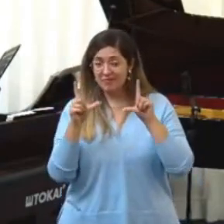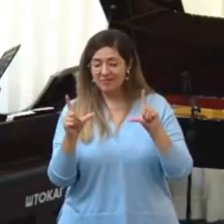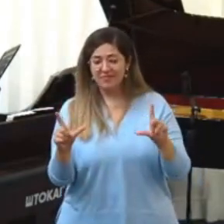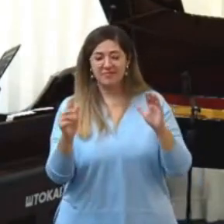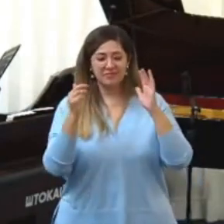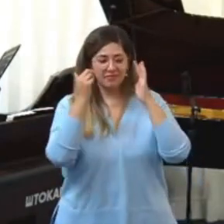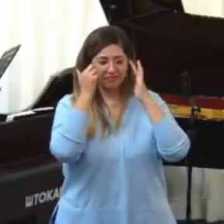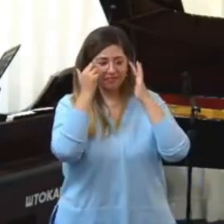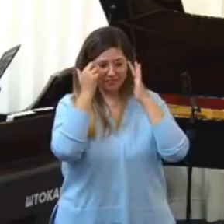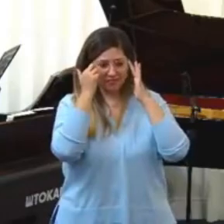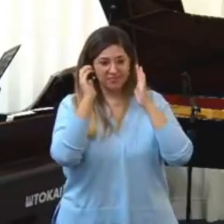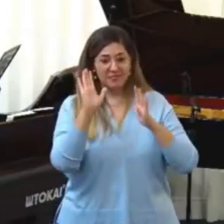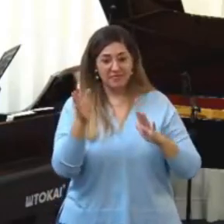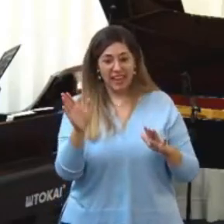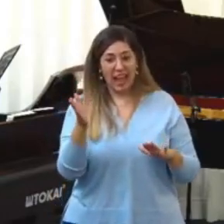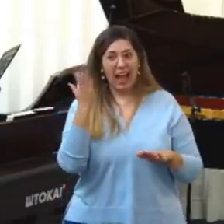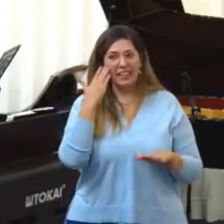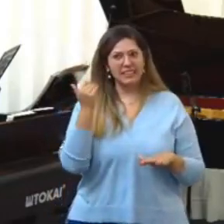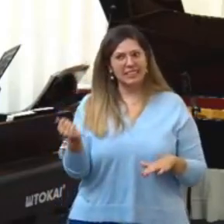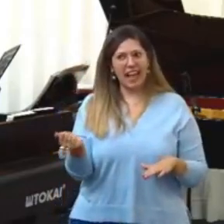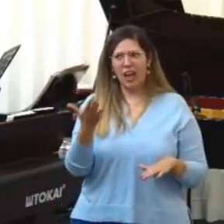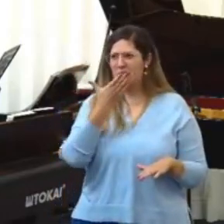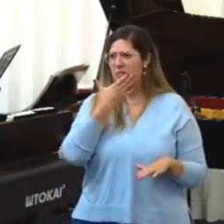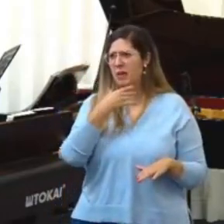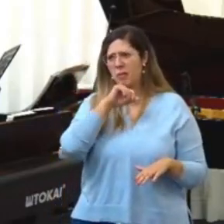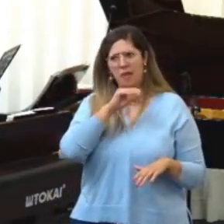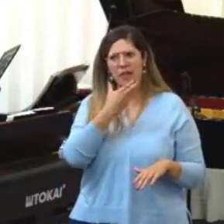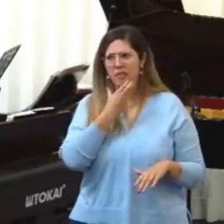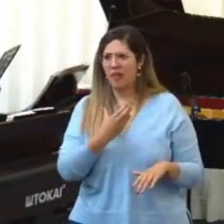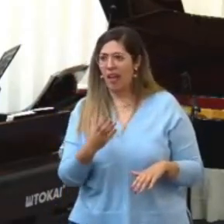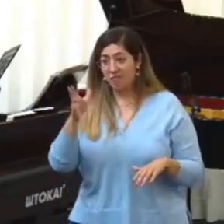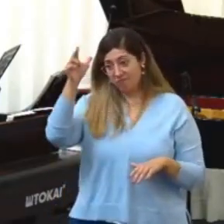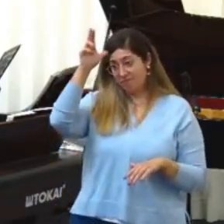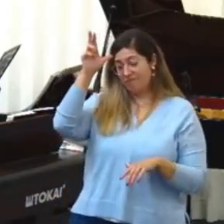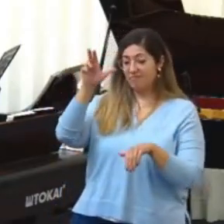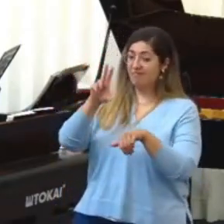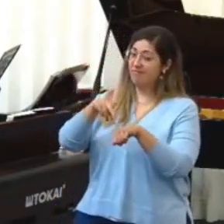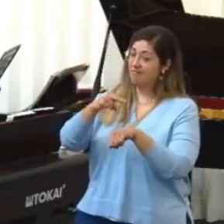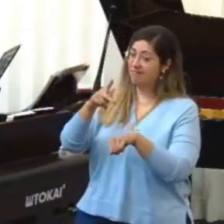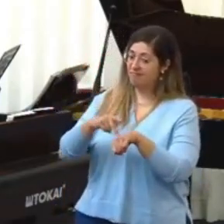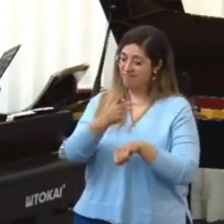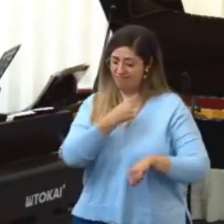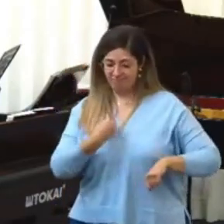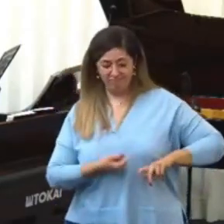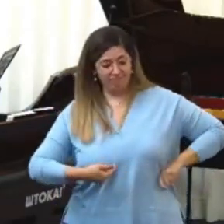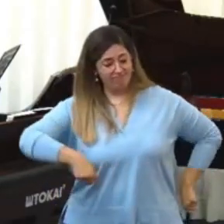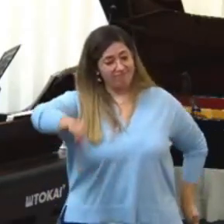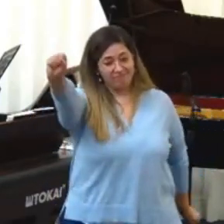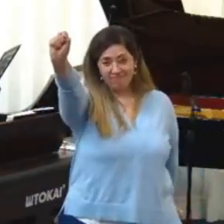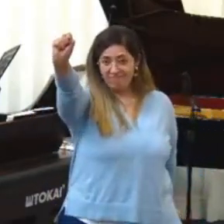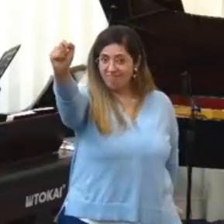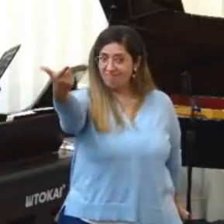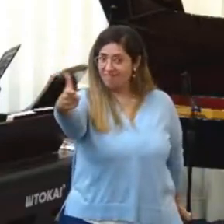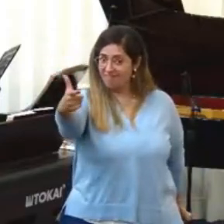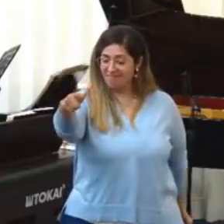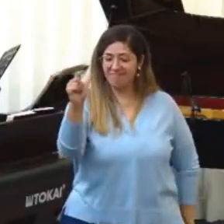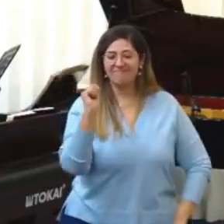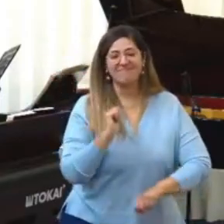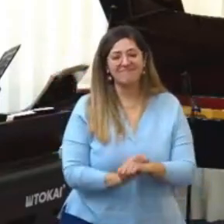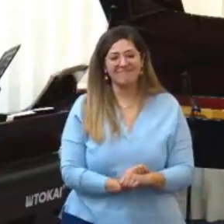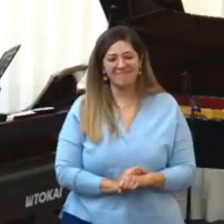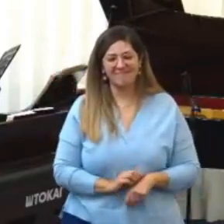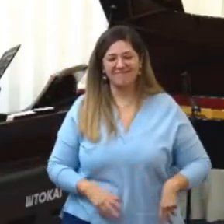já vacinados contra papais noéis, coelhinhos da Páscoa e super-heróis maravilhosos,